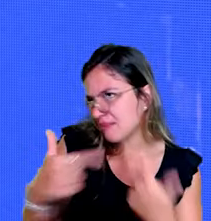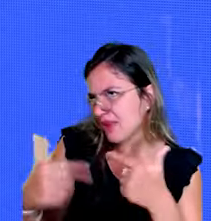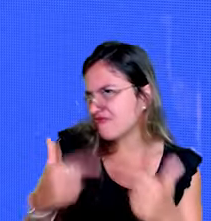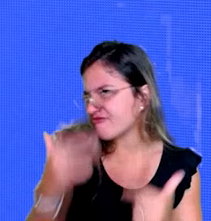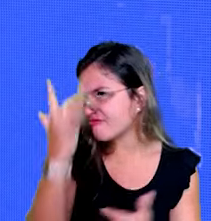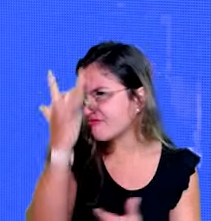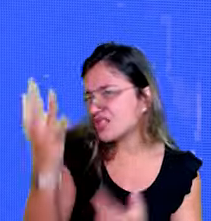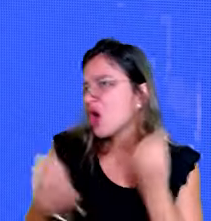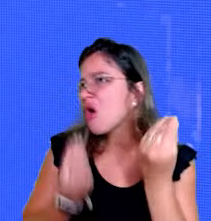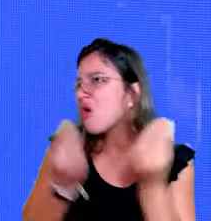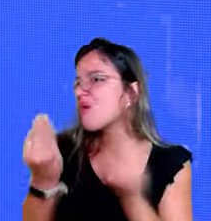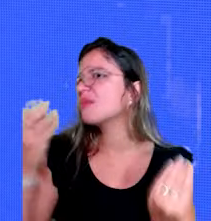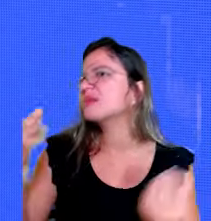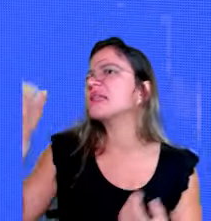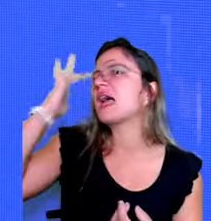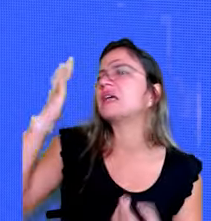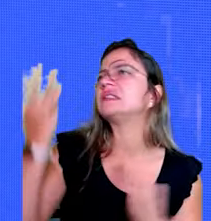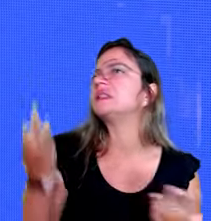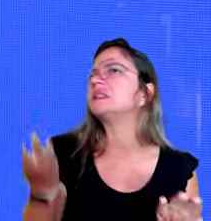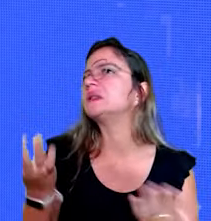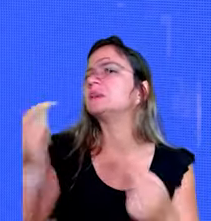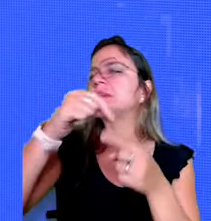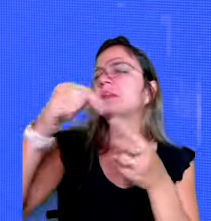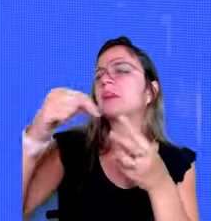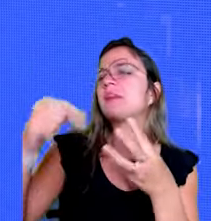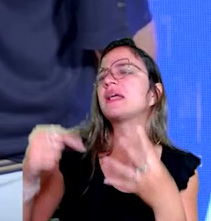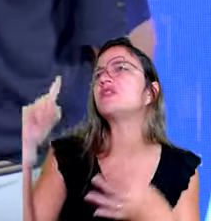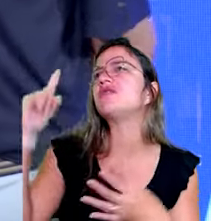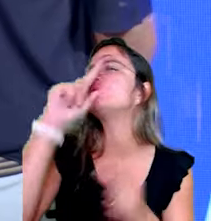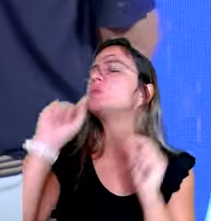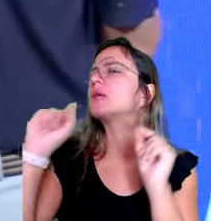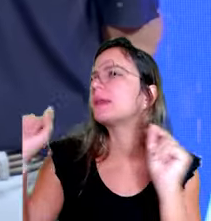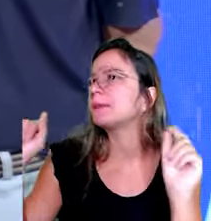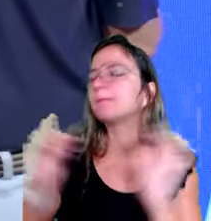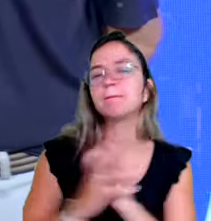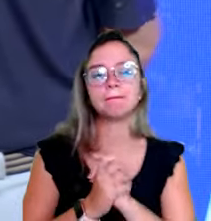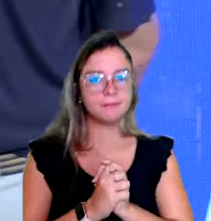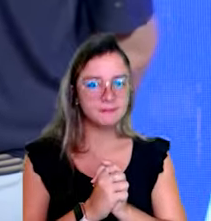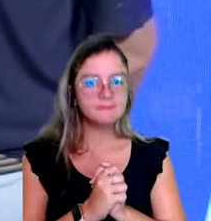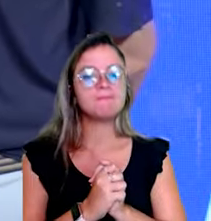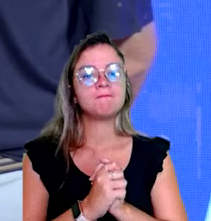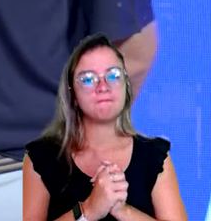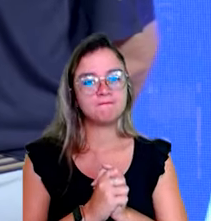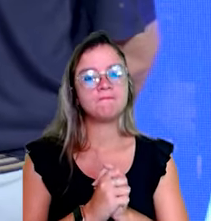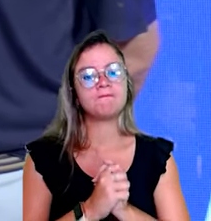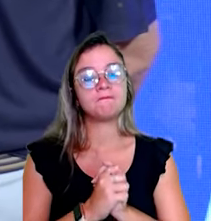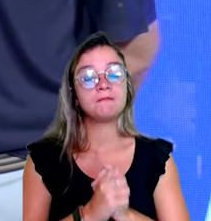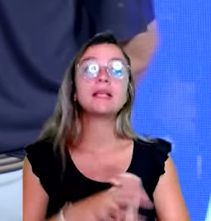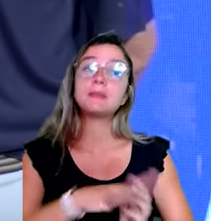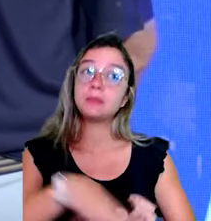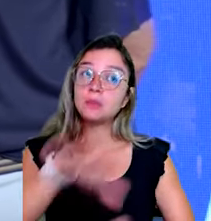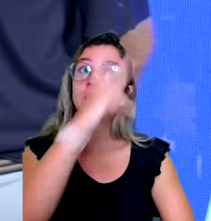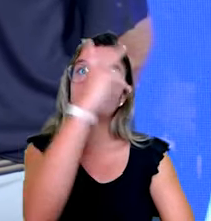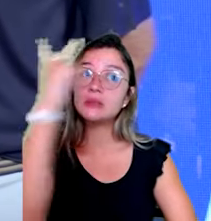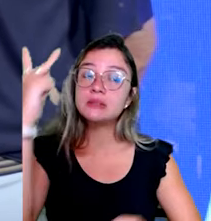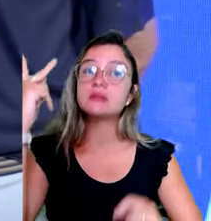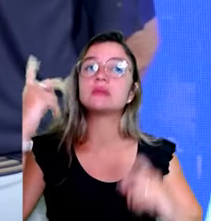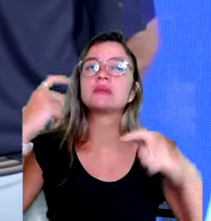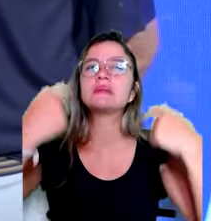então falar um pouquinho assim sobre os principais pontos de atenção. Tá. É importante que as